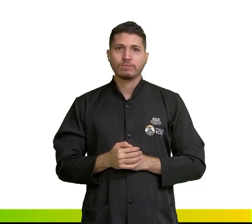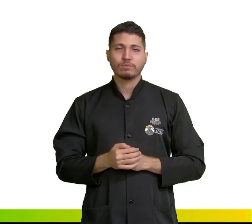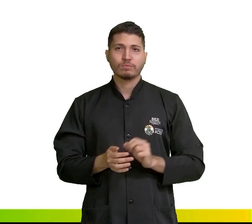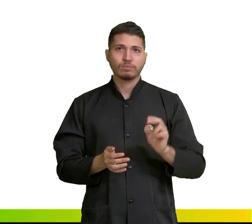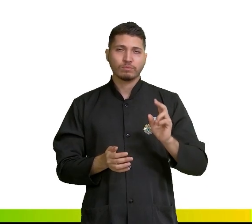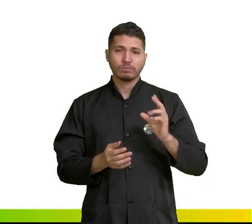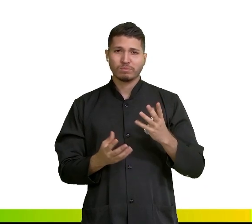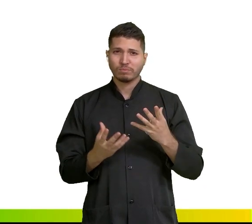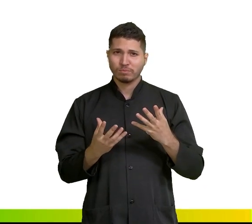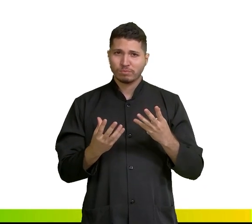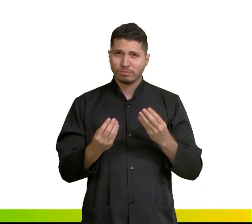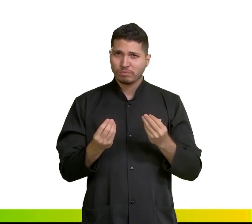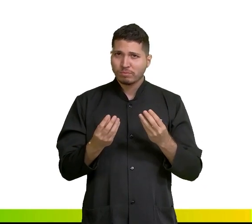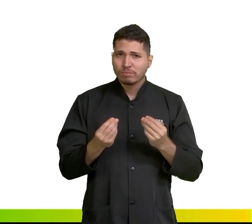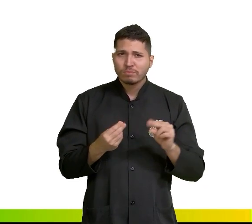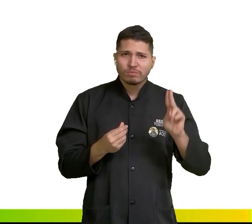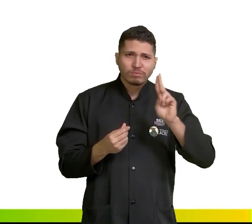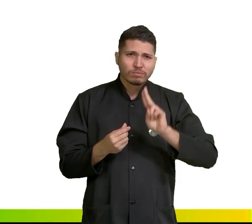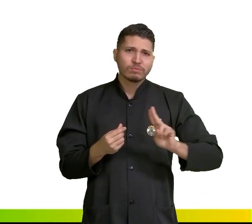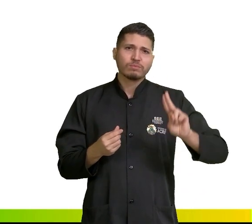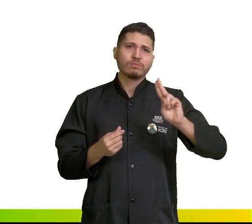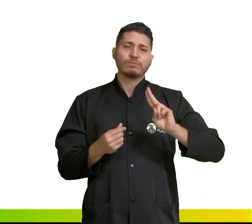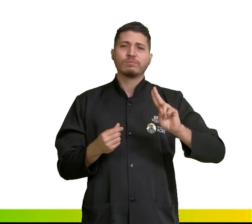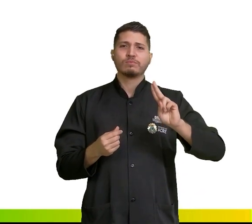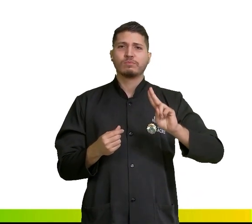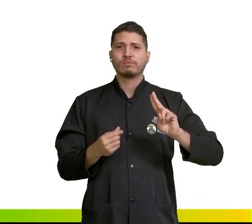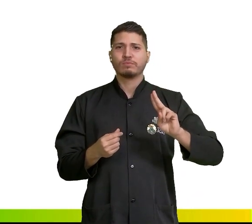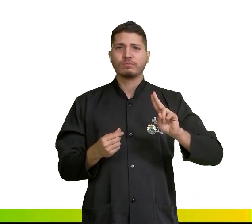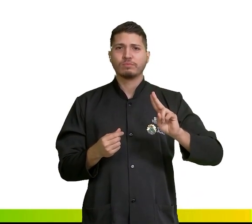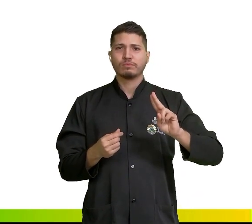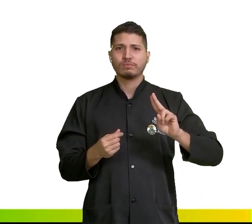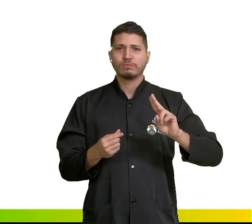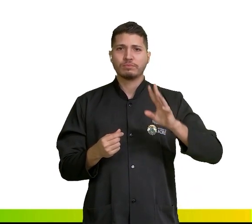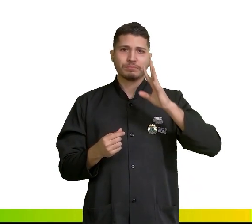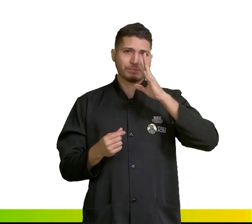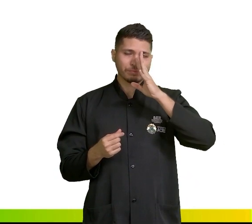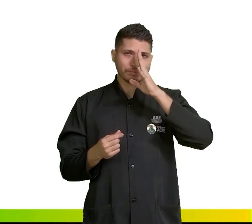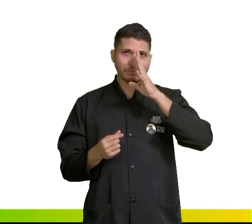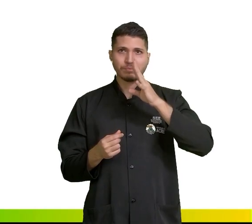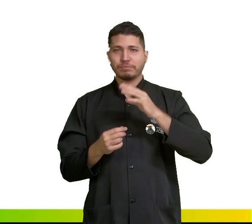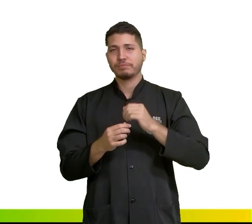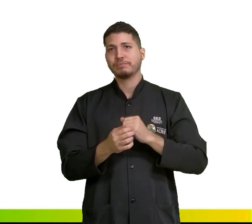recursos naturais. Vocês podem observar que uma coisa influencia a outra.